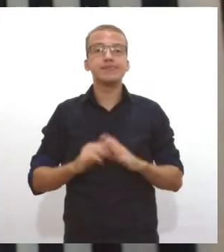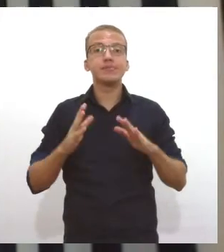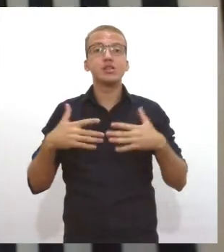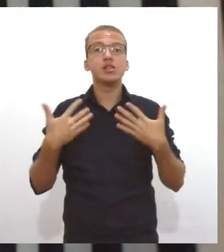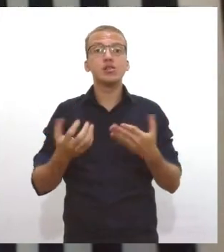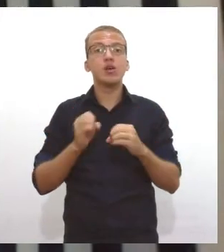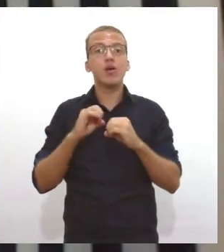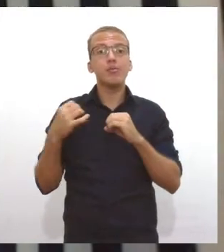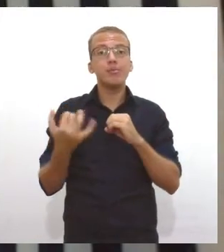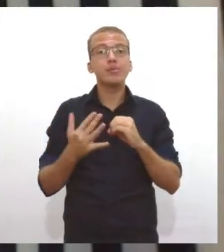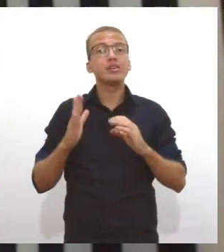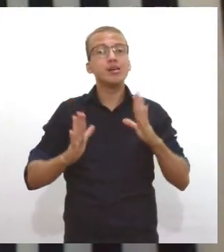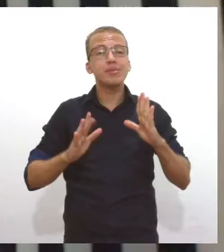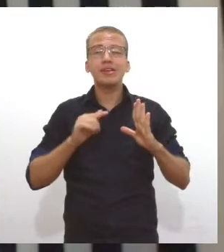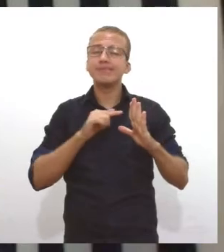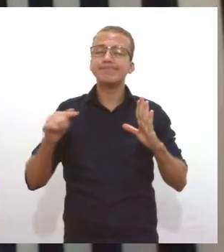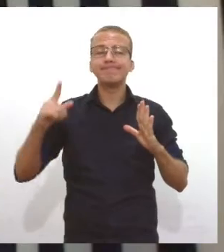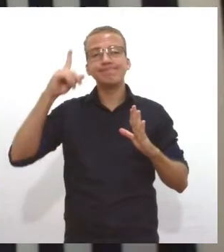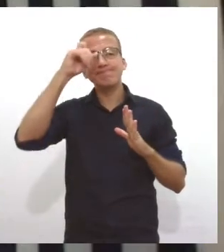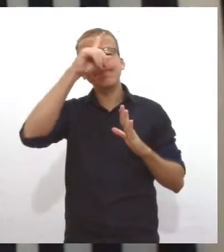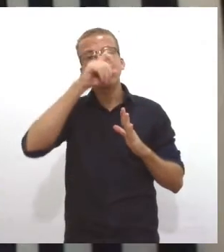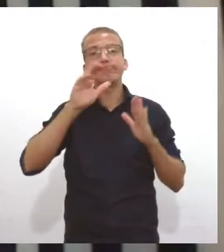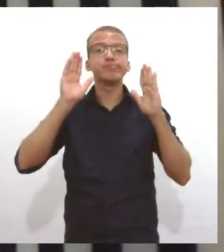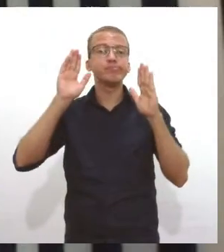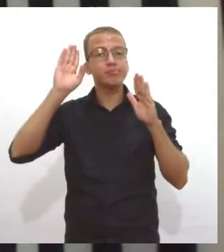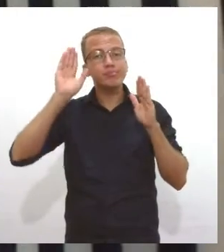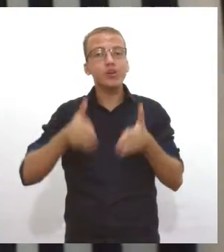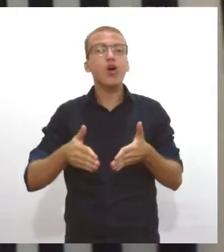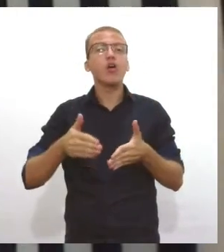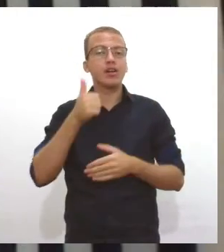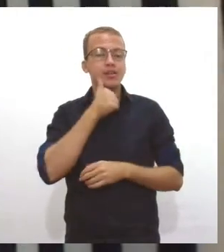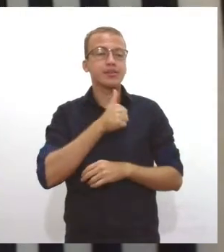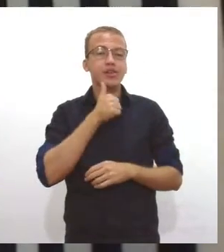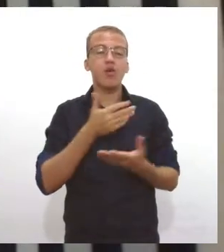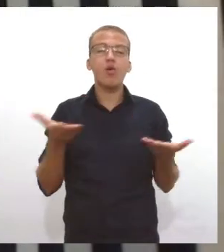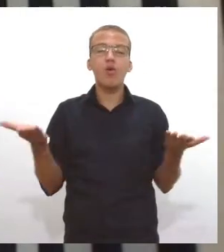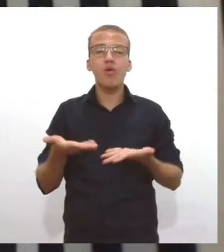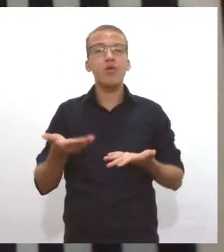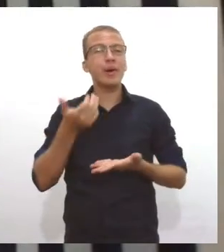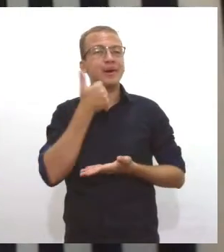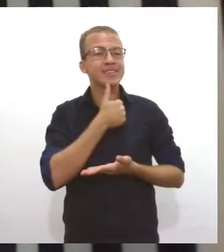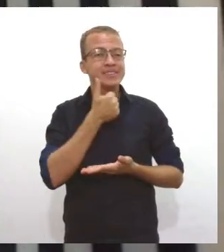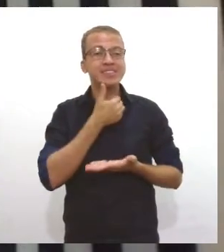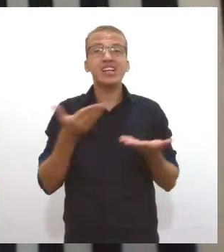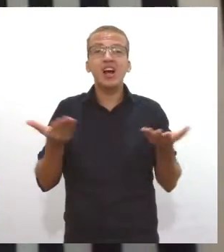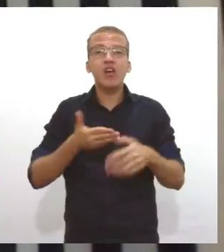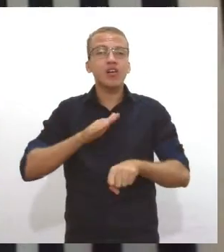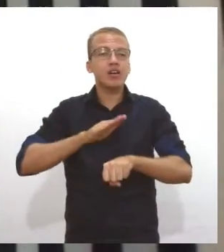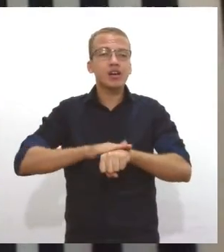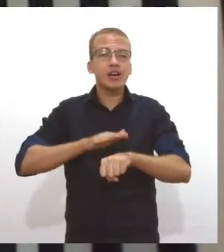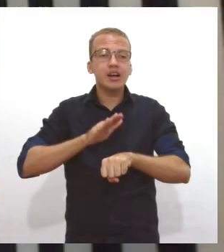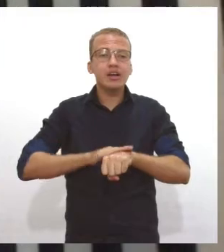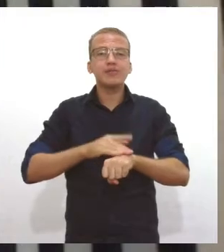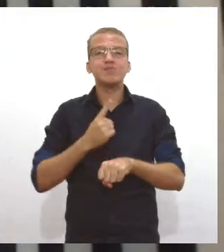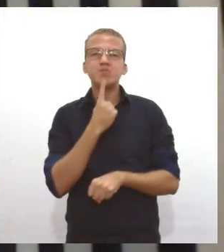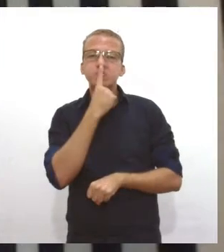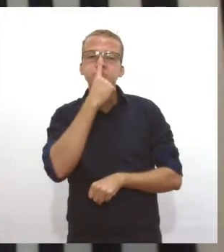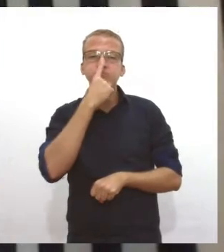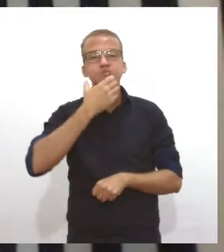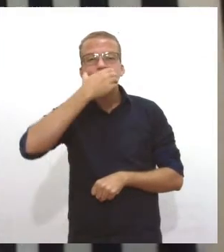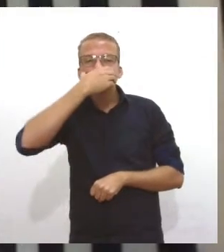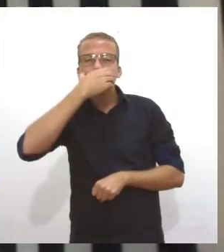tem sido muito dura para as mulheres duas na que tem muitas mulheres neste momento no país é tento badass